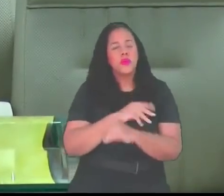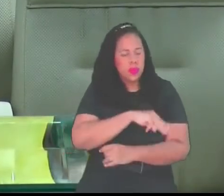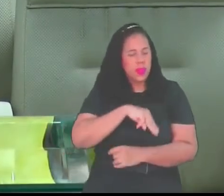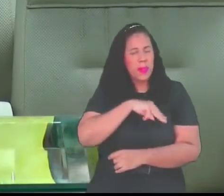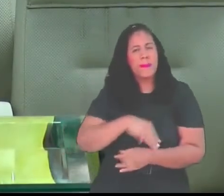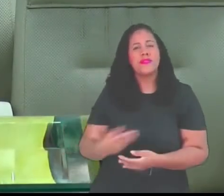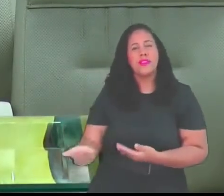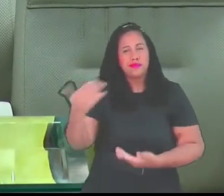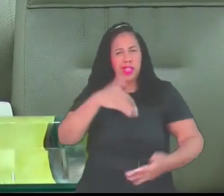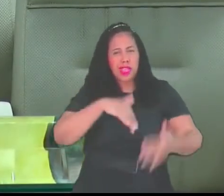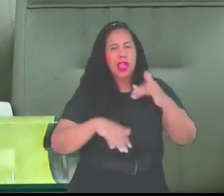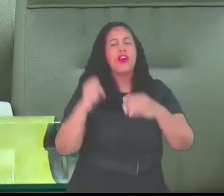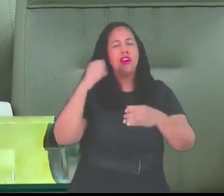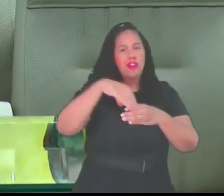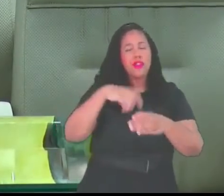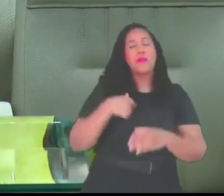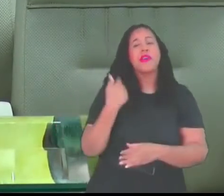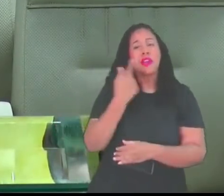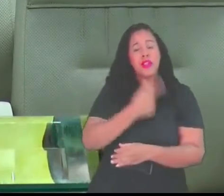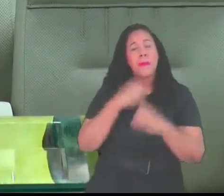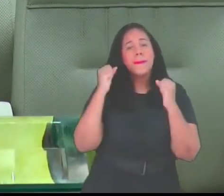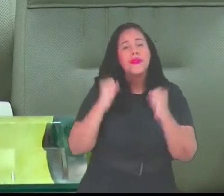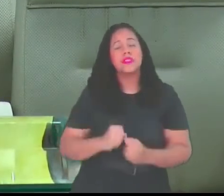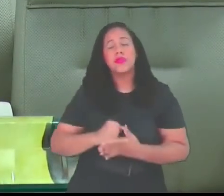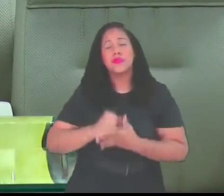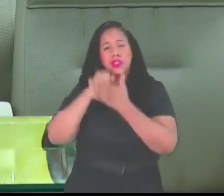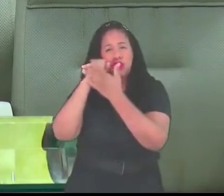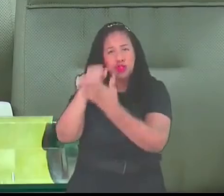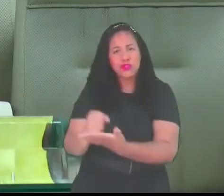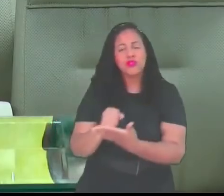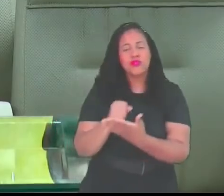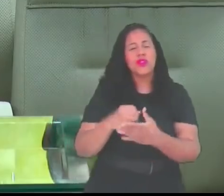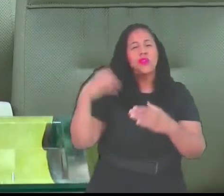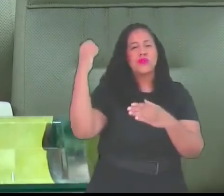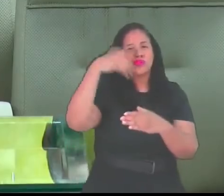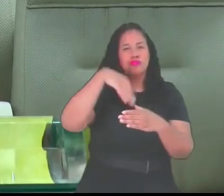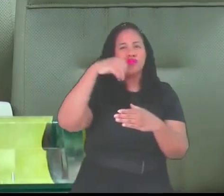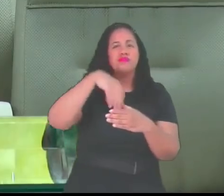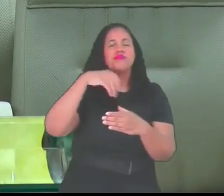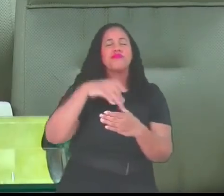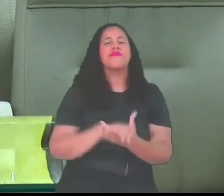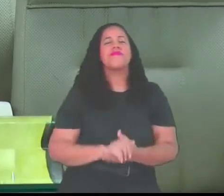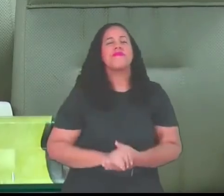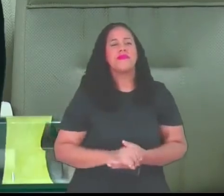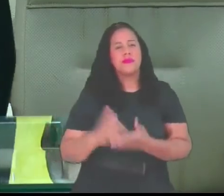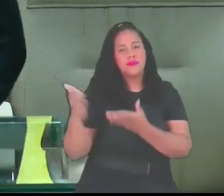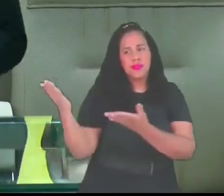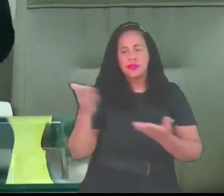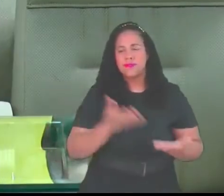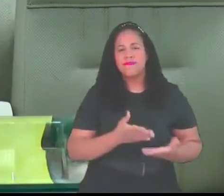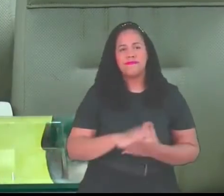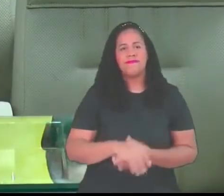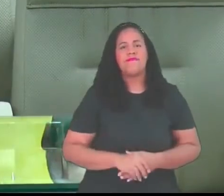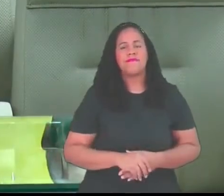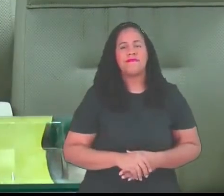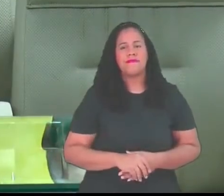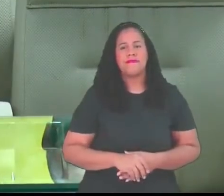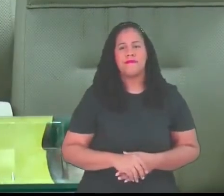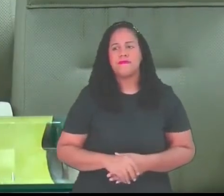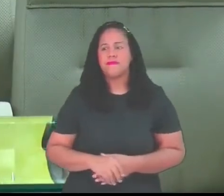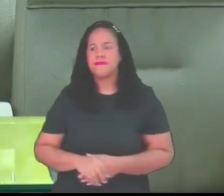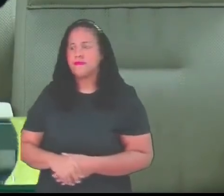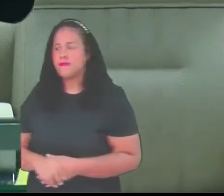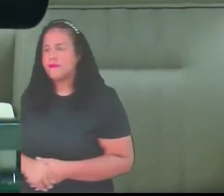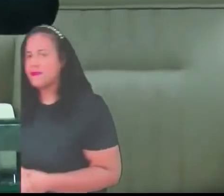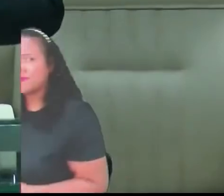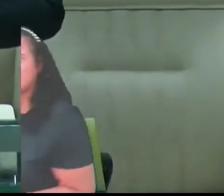sua oferta para que nós possamos sempre contribuir com os nossos queridos missionários. Amém? Por gentileza, Felipe. Amém. Oremos